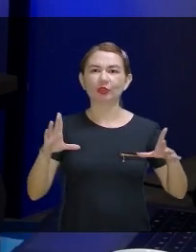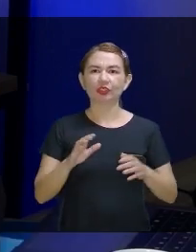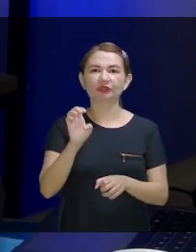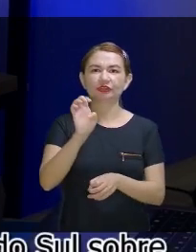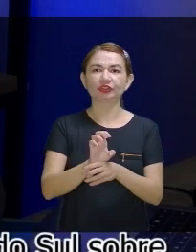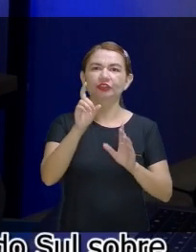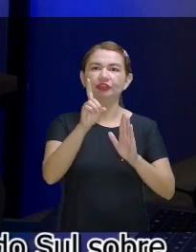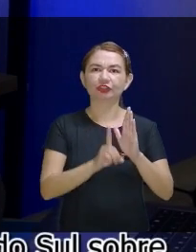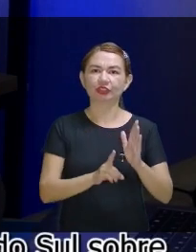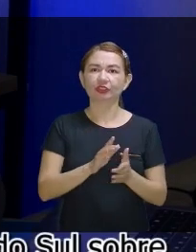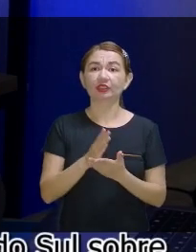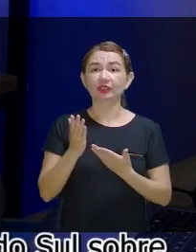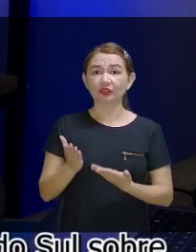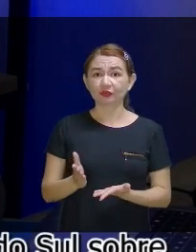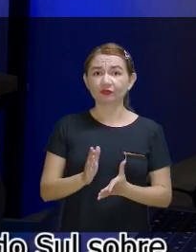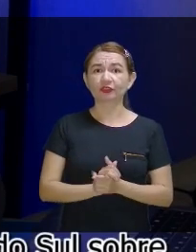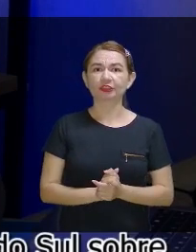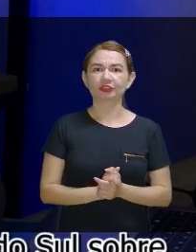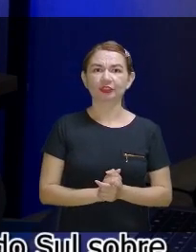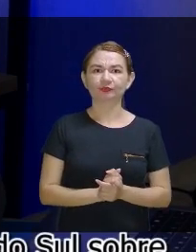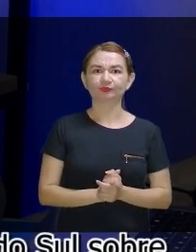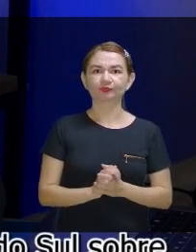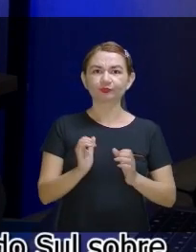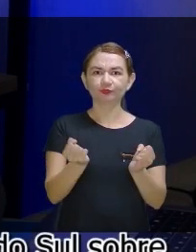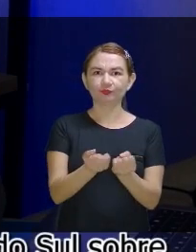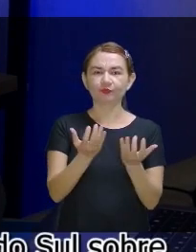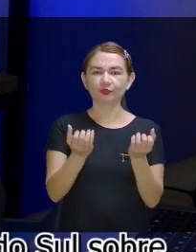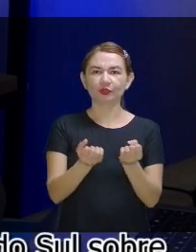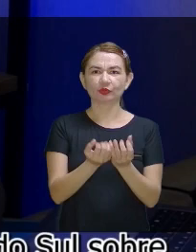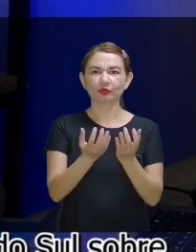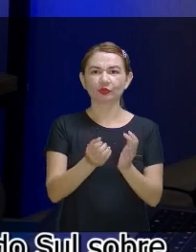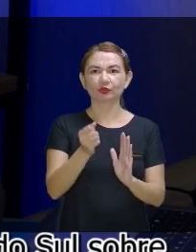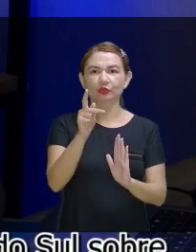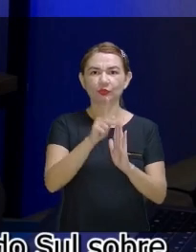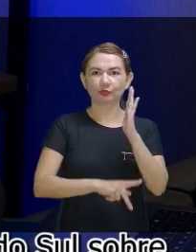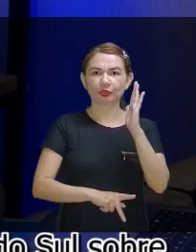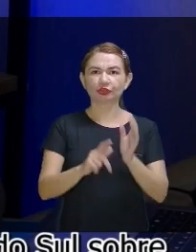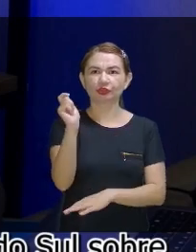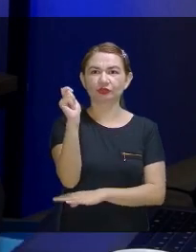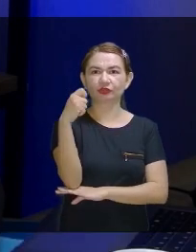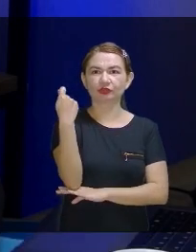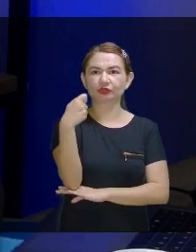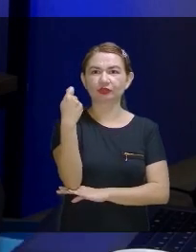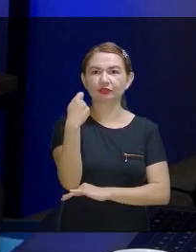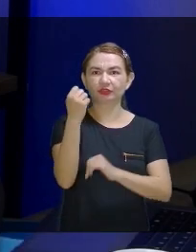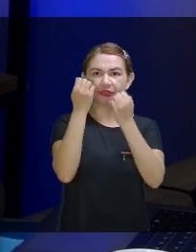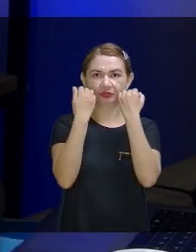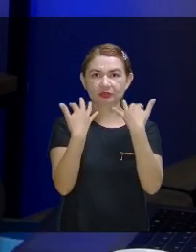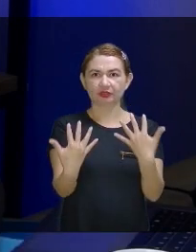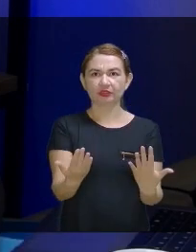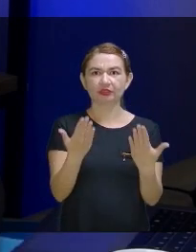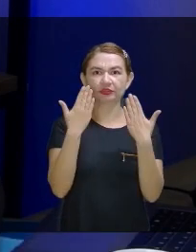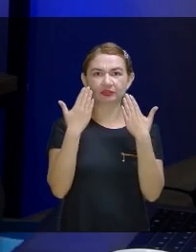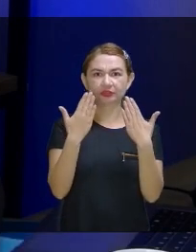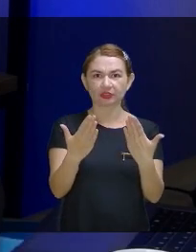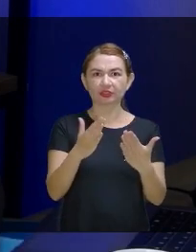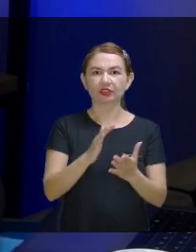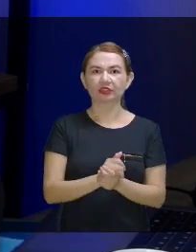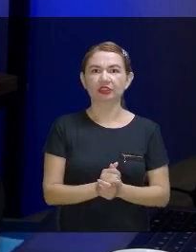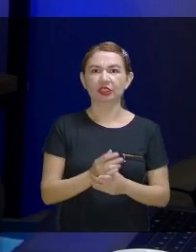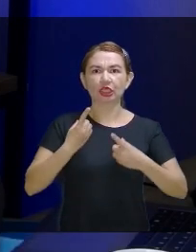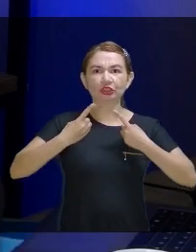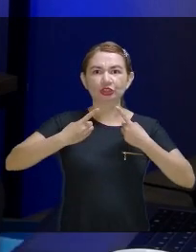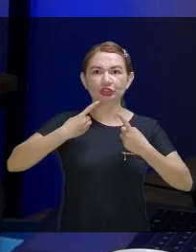de Direito. A senhora conduz um projeto interessante lá no Rio Grande do Sul sobre audiências públicas, chamado Diálogos